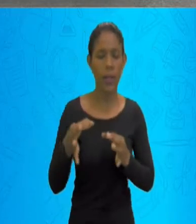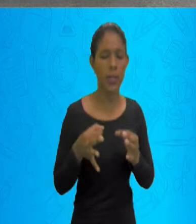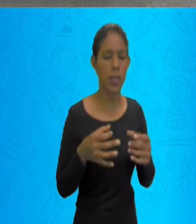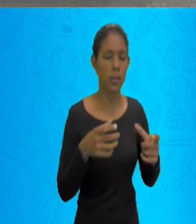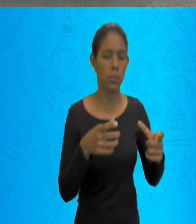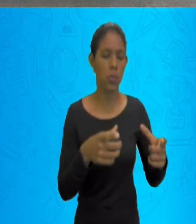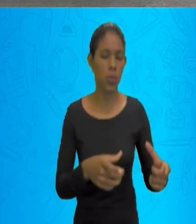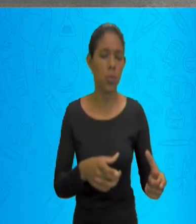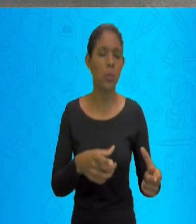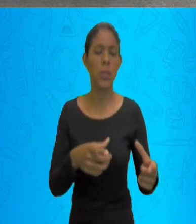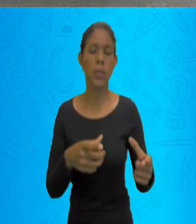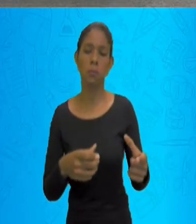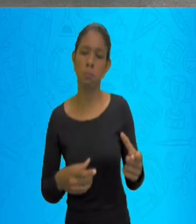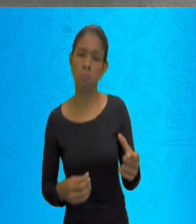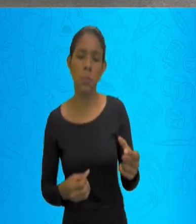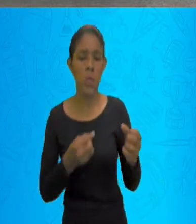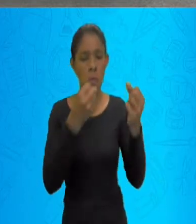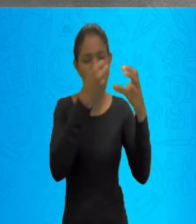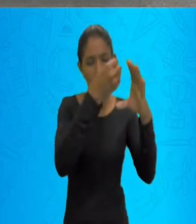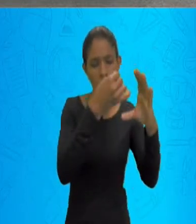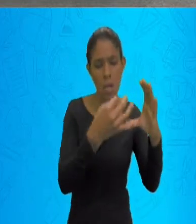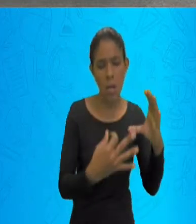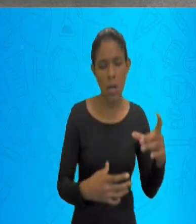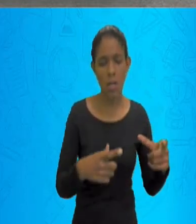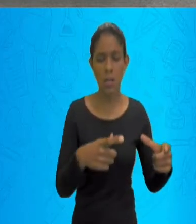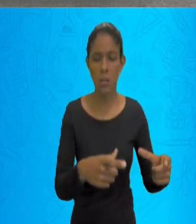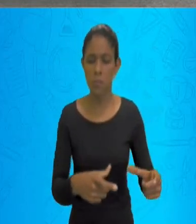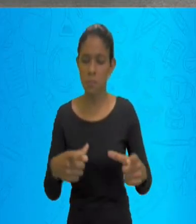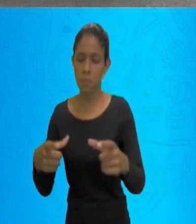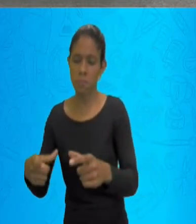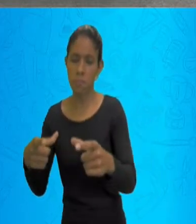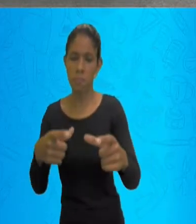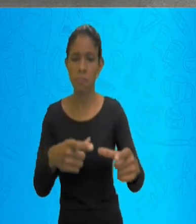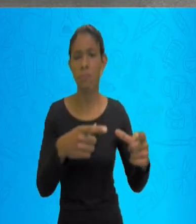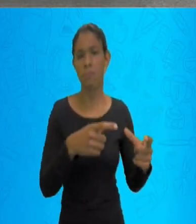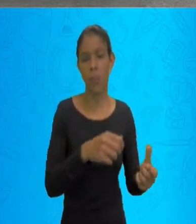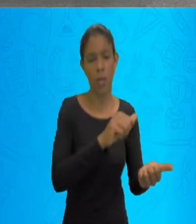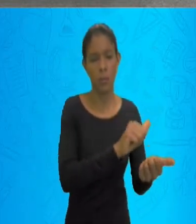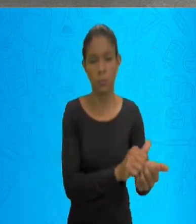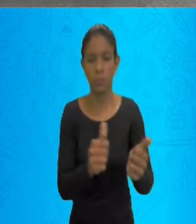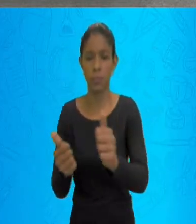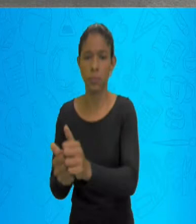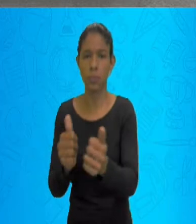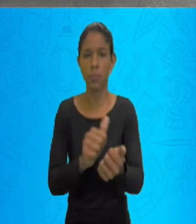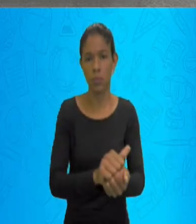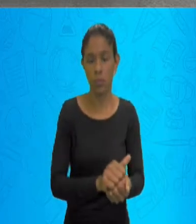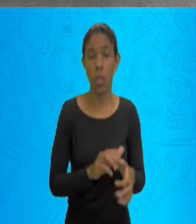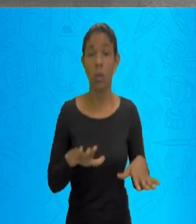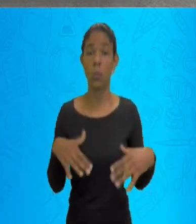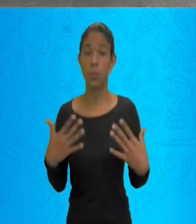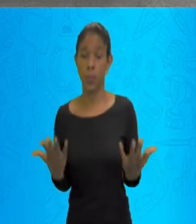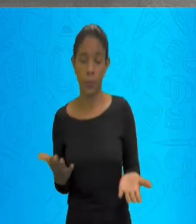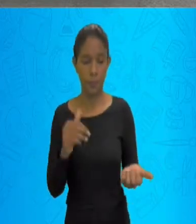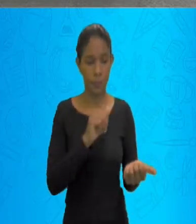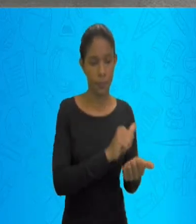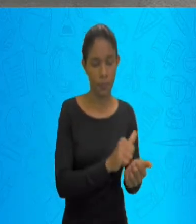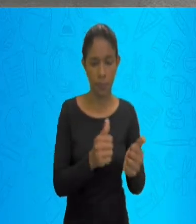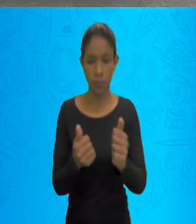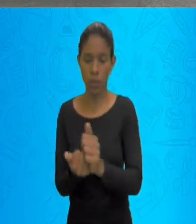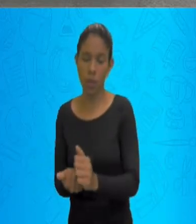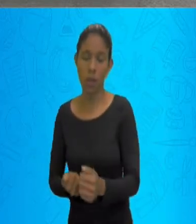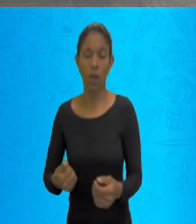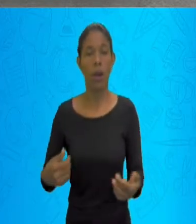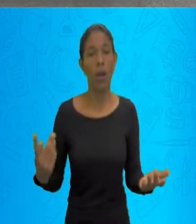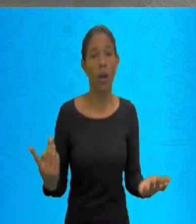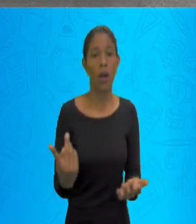estão inseridos. Bom, as adaptações, ela vai acontecendo na vida de cada indivíduo ao longo